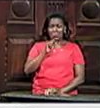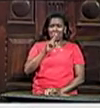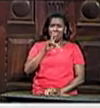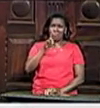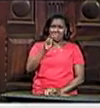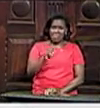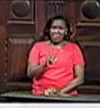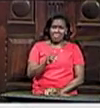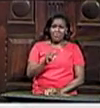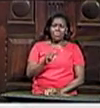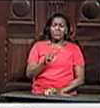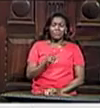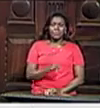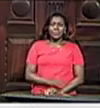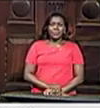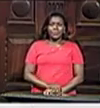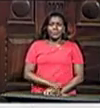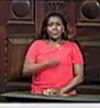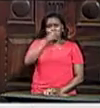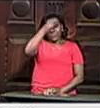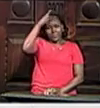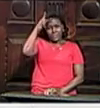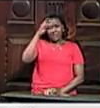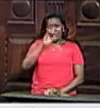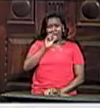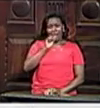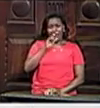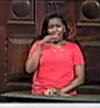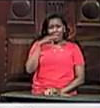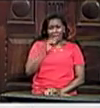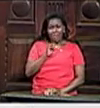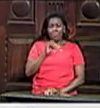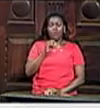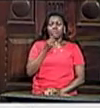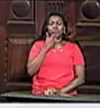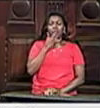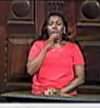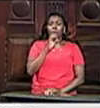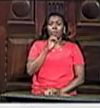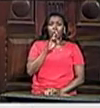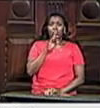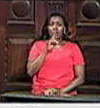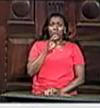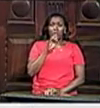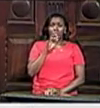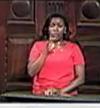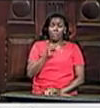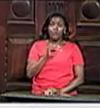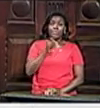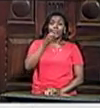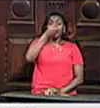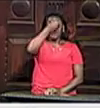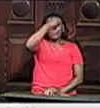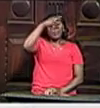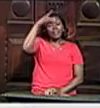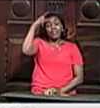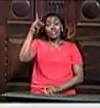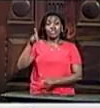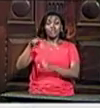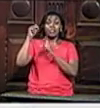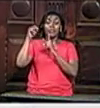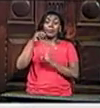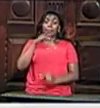município é de carro é edson cordeiro perdão é o prefeito eleito de